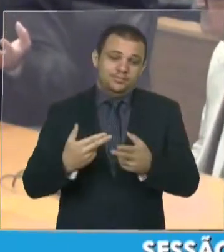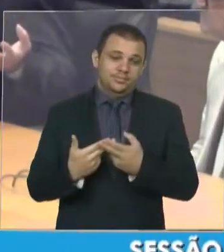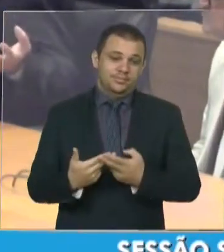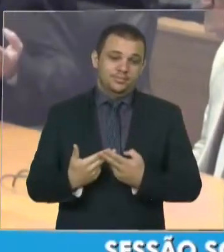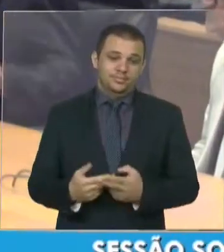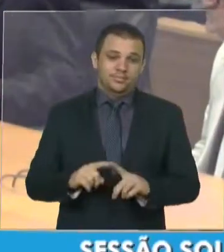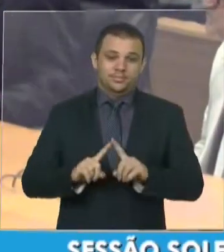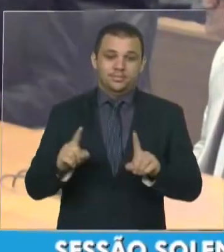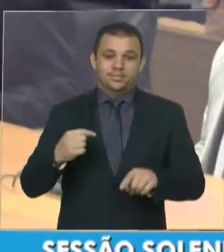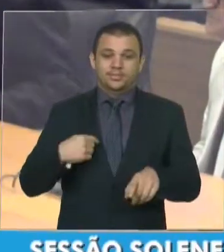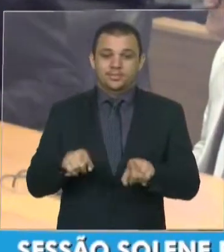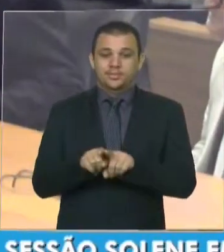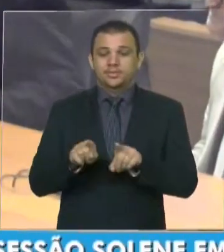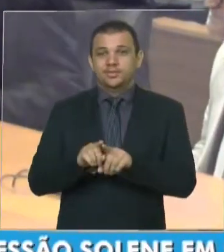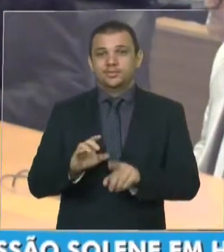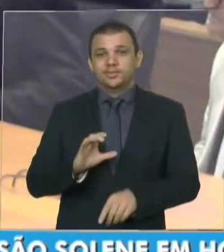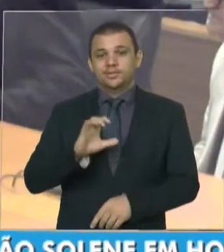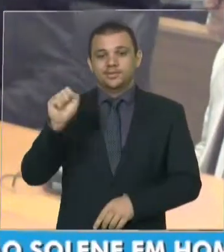campeão maranhense.